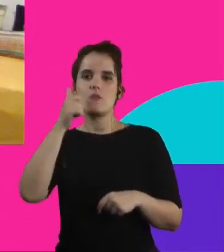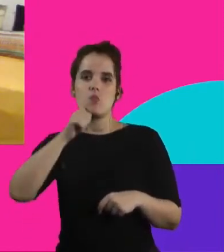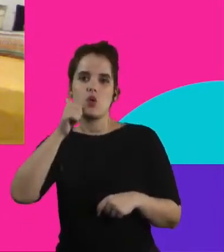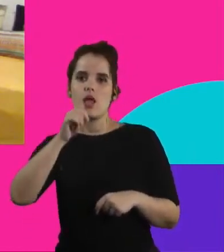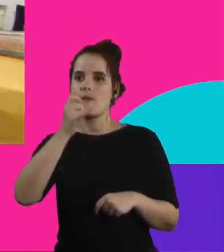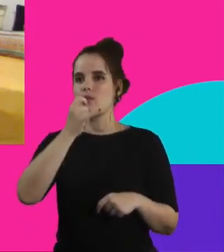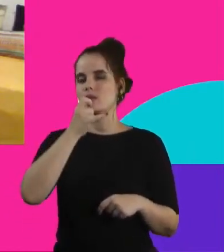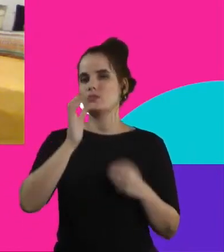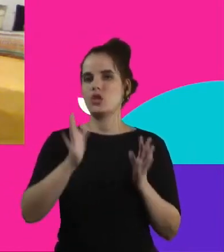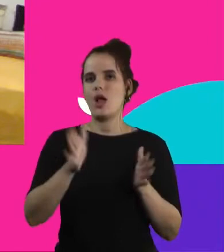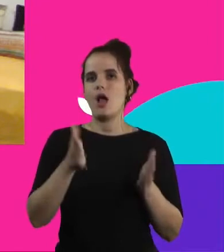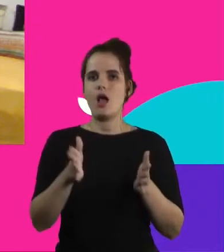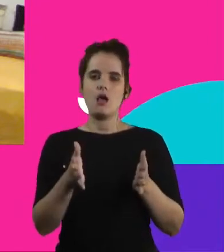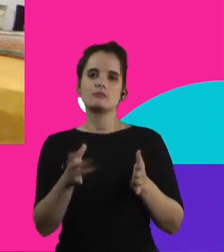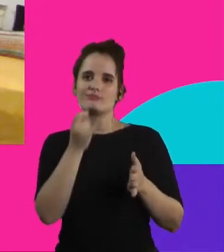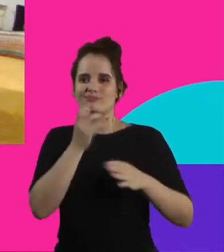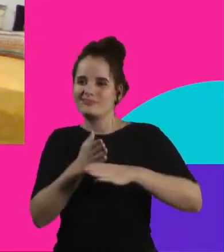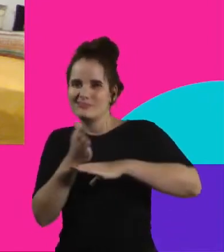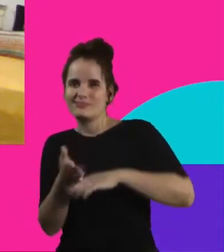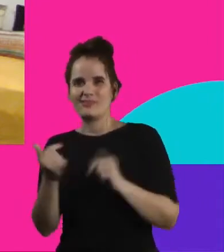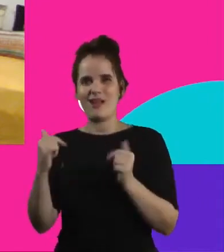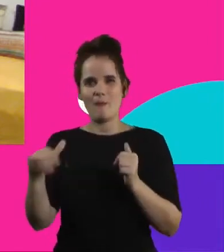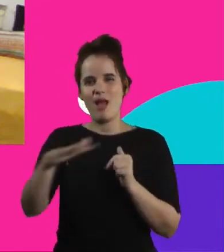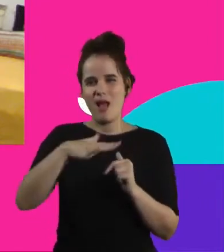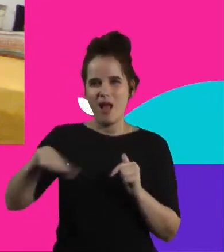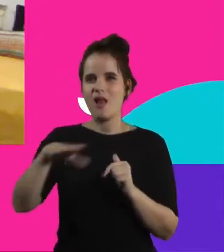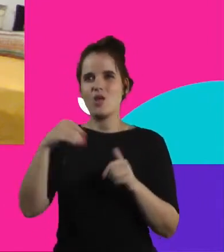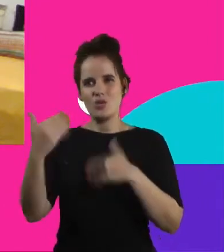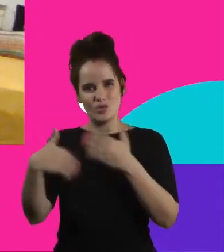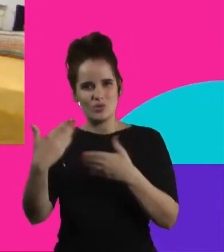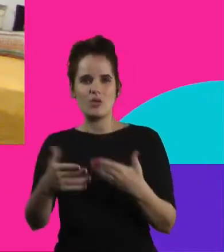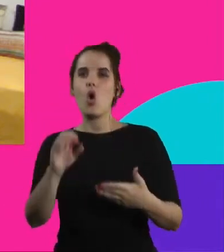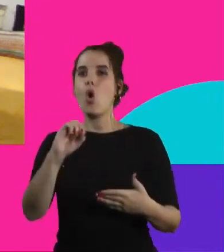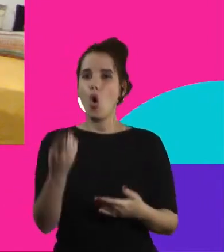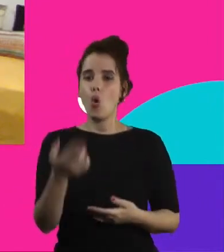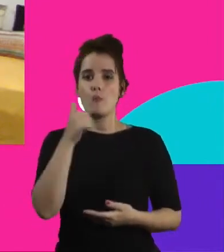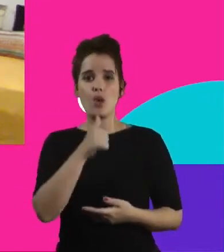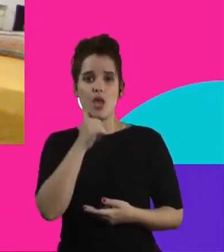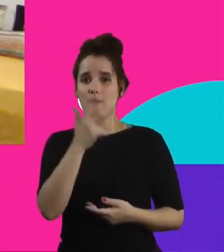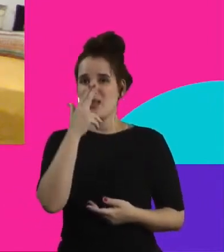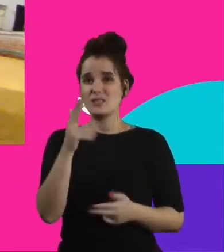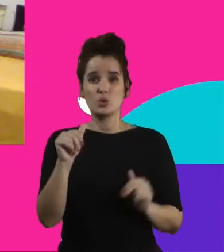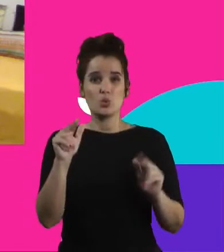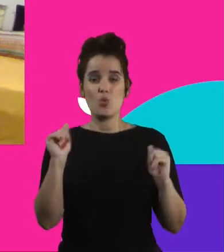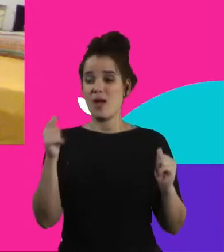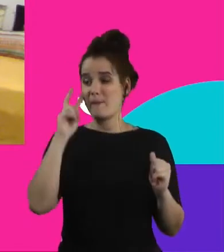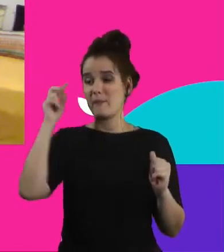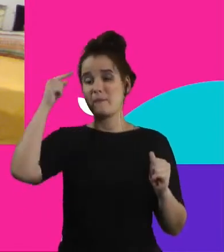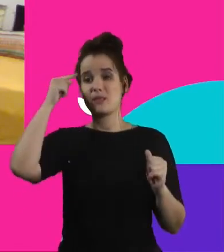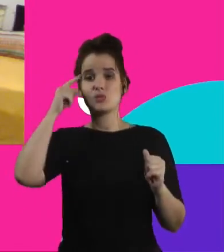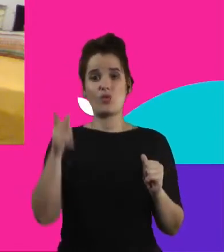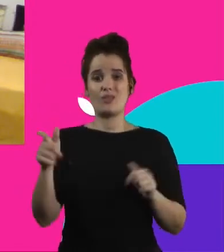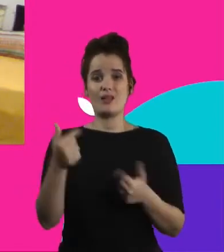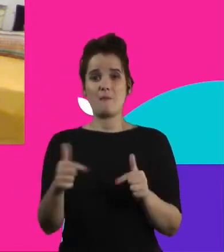alguma formação ou estão em transição de carreira, ou mulheres que nunca iam considerar, não tem nem a possibilidade de carreira, mas elas gostariam de, tipo assim,